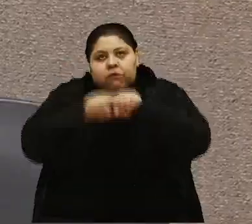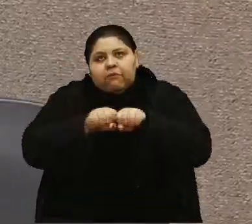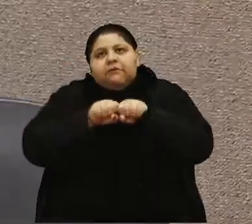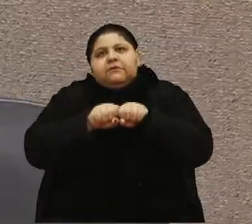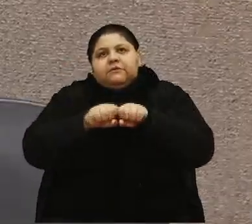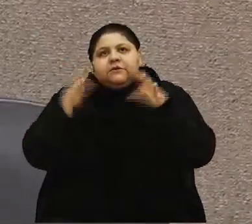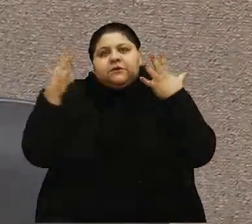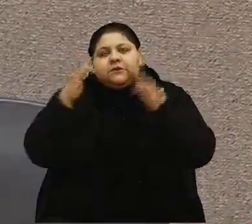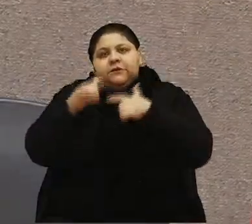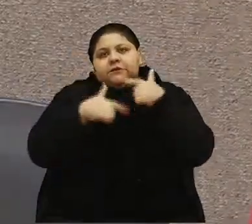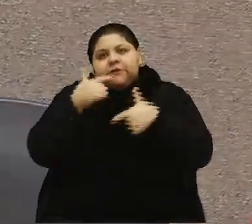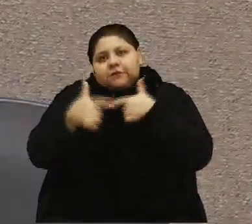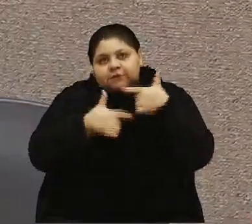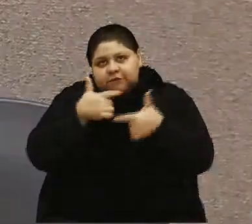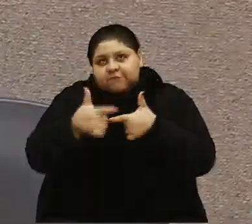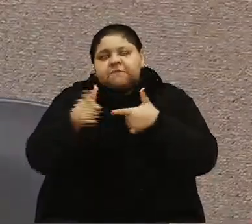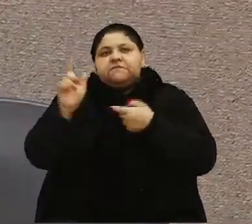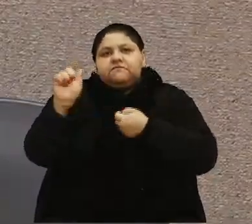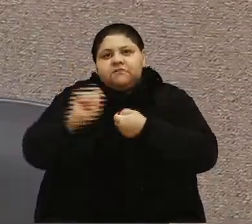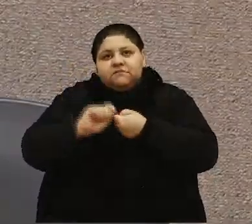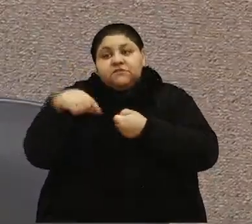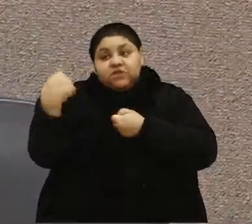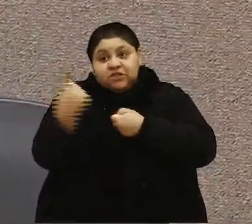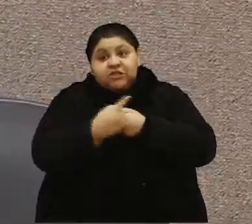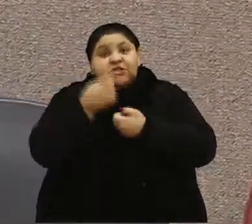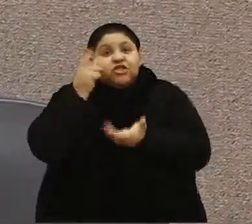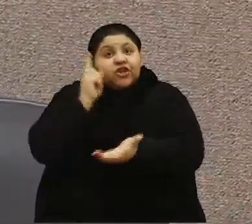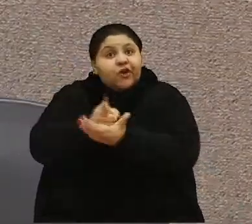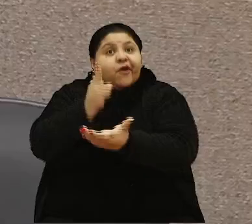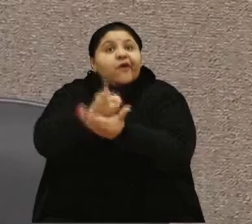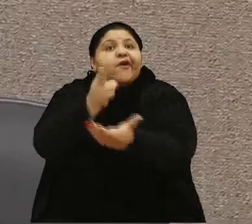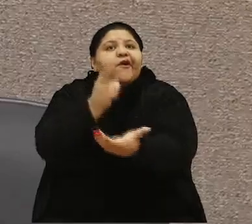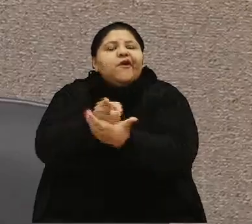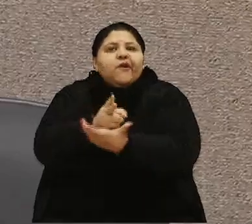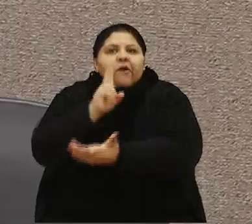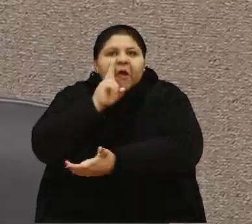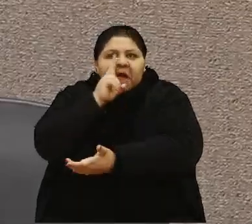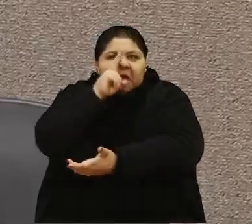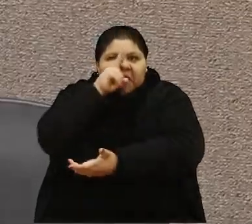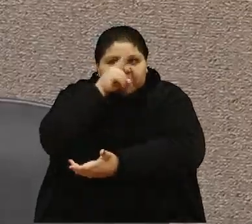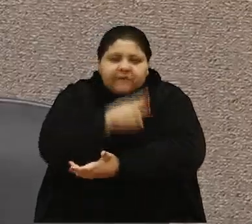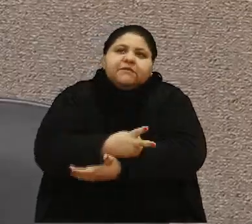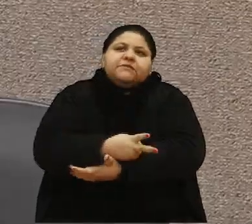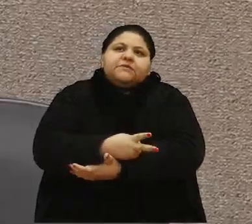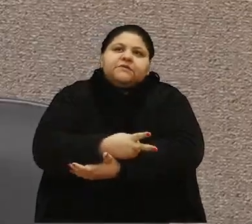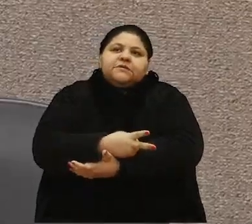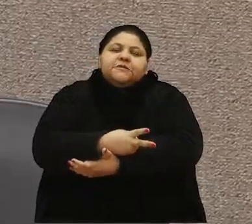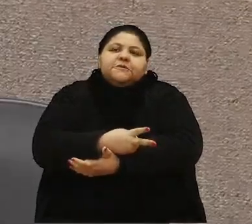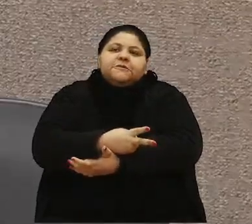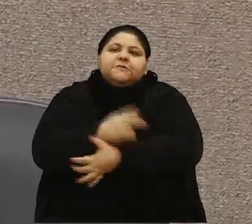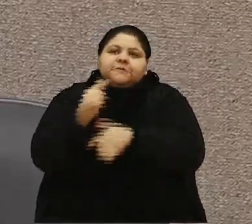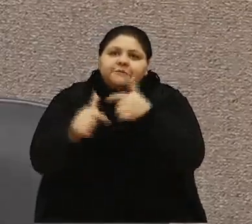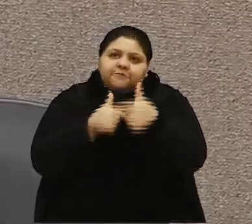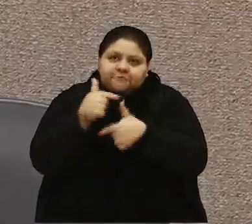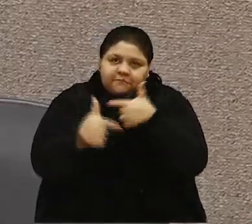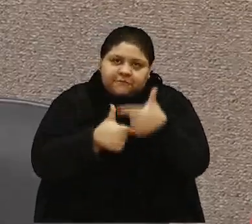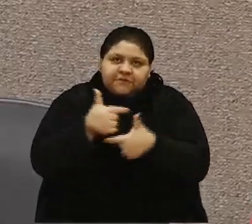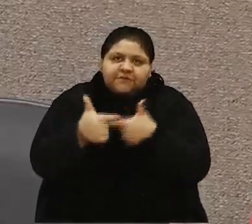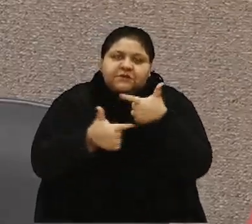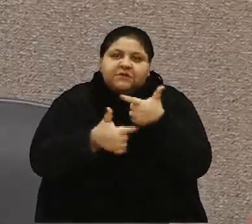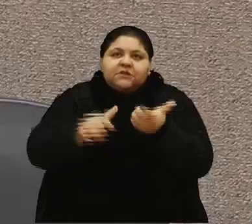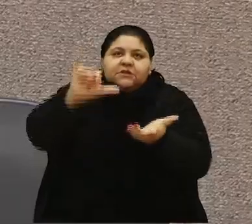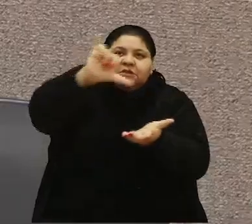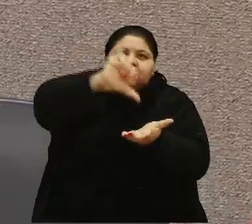pelo trabalho que vocês vêm realizando. E a gente vai seguir acompanhando e tentando fortalecer cada vez mais o trabalho desse